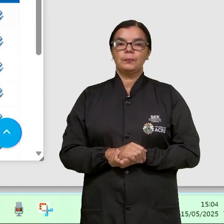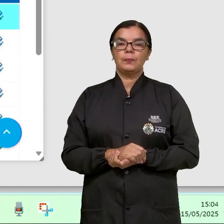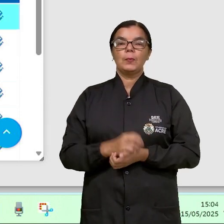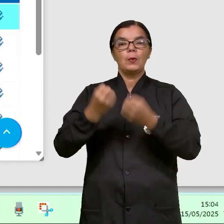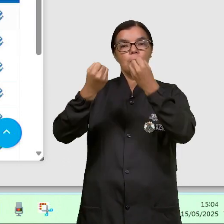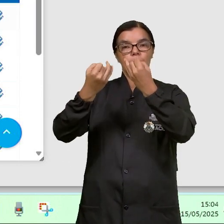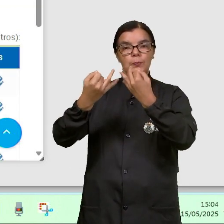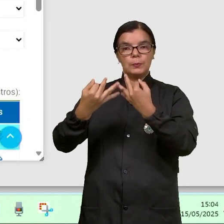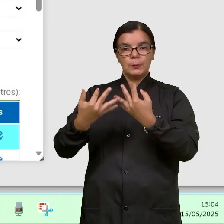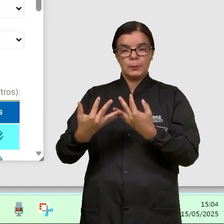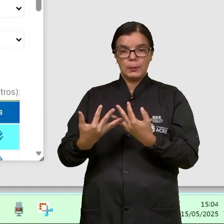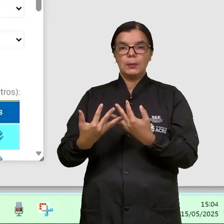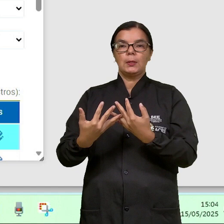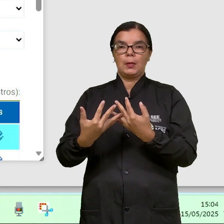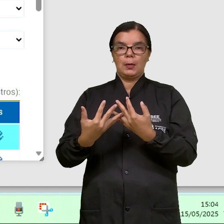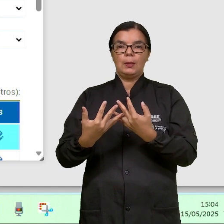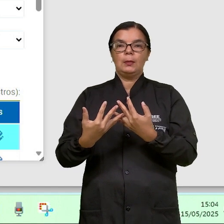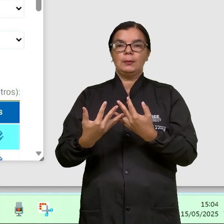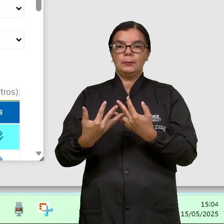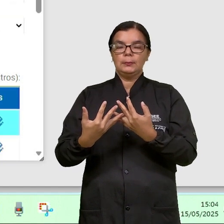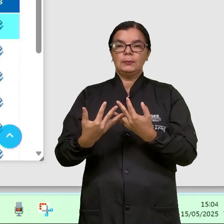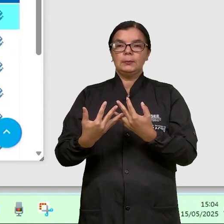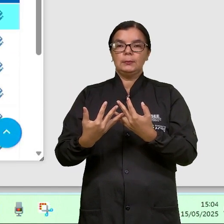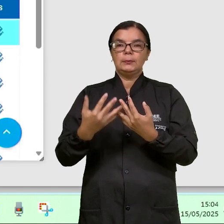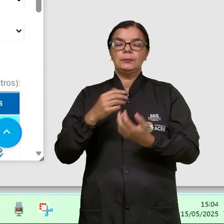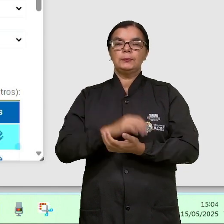clicar nessa bolinha e